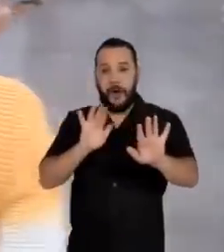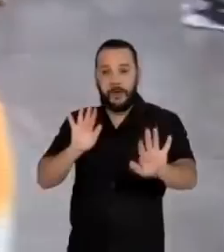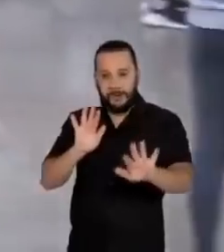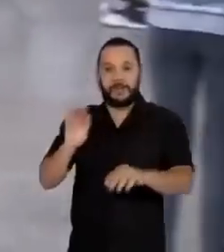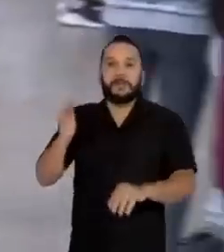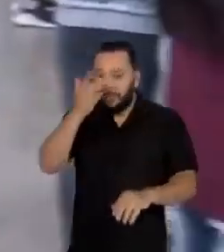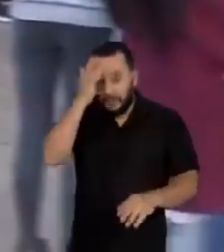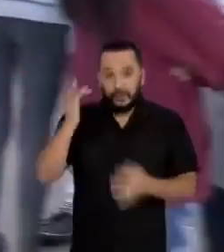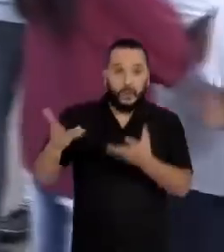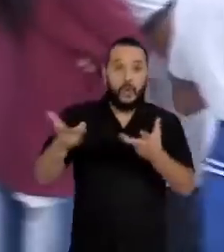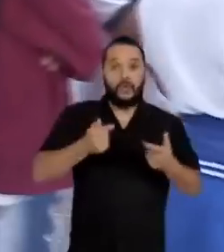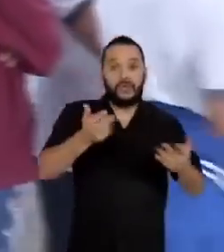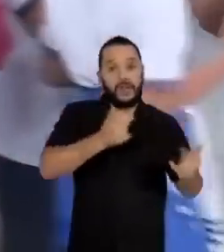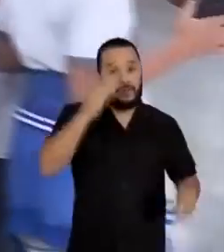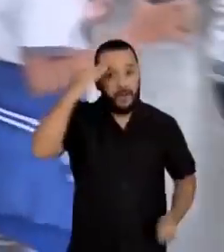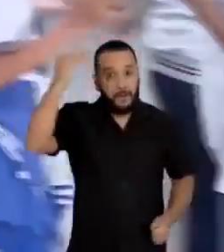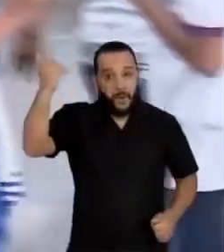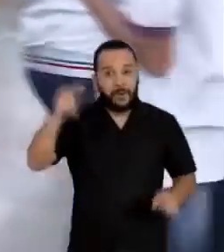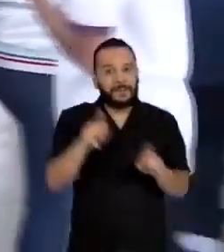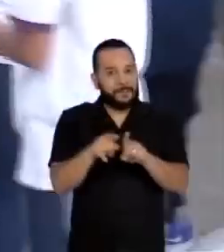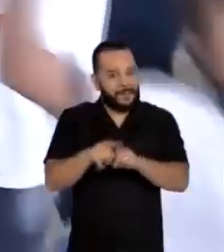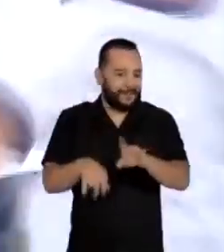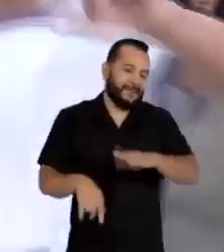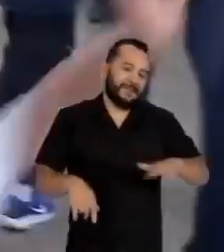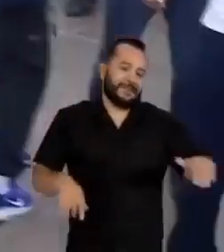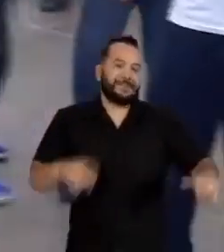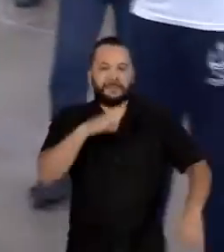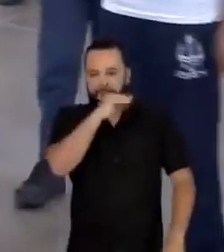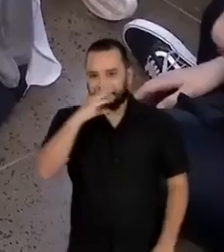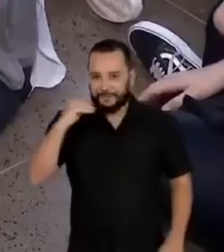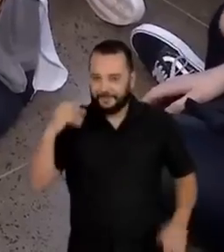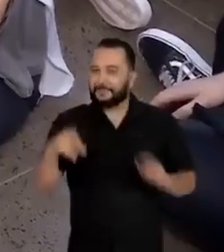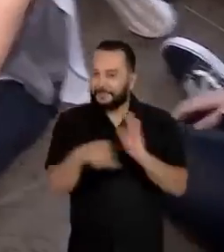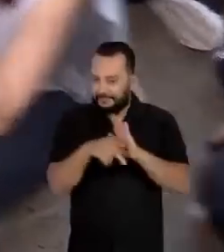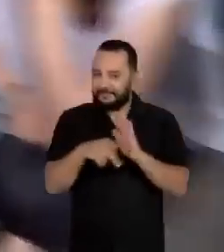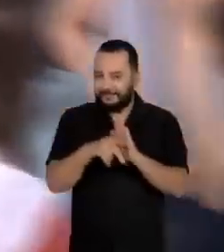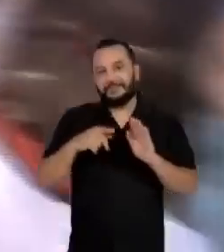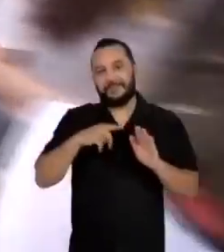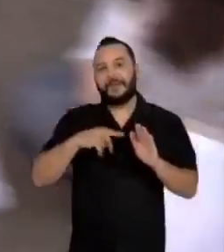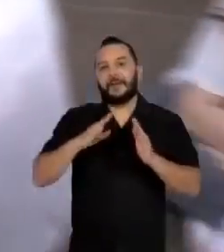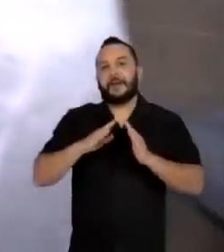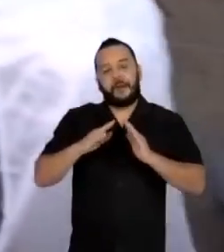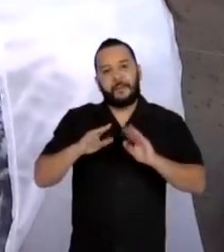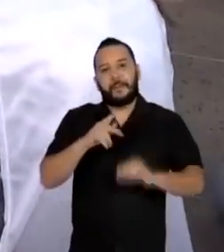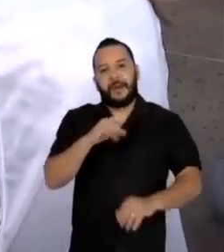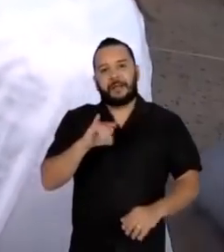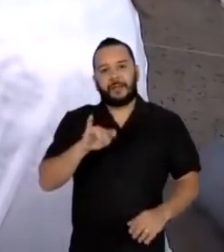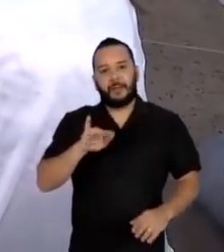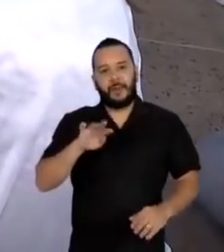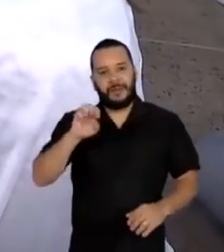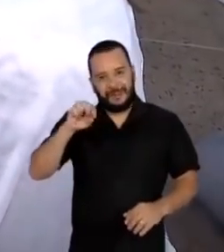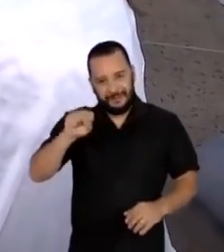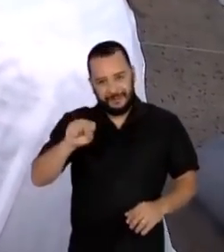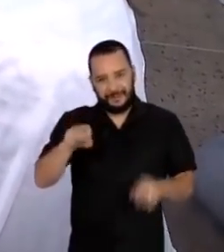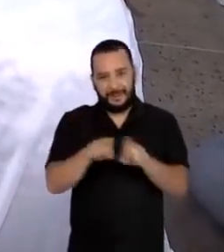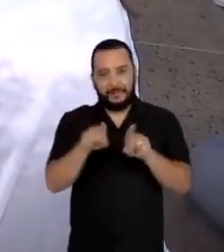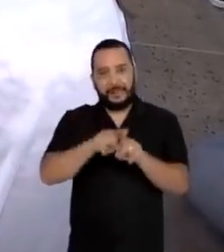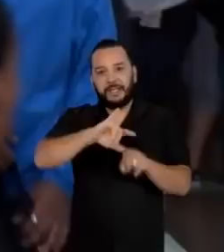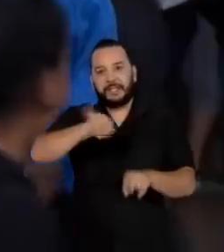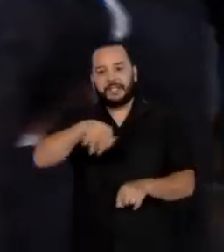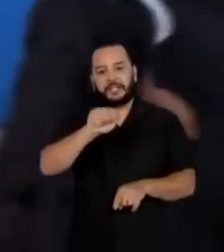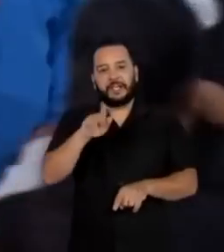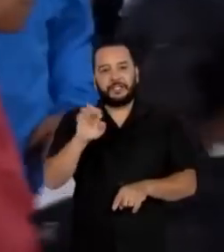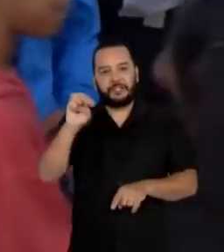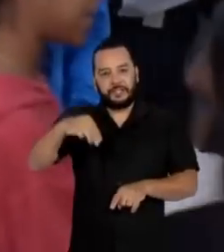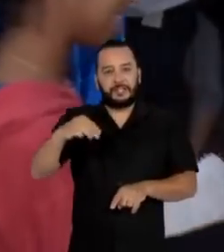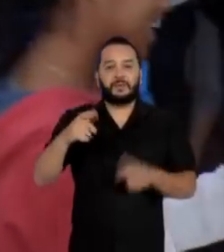artistas convidados, crianças e adolescentes de Paraisópolis e também dos Jardins, bairro nobre da capital paulista.